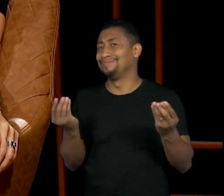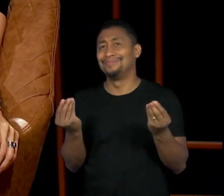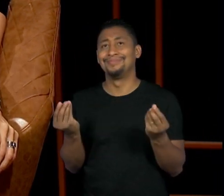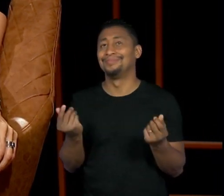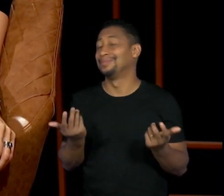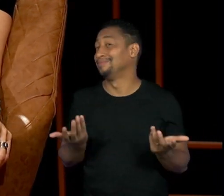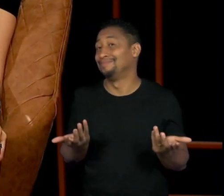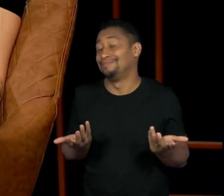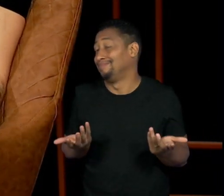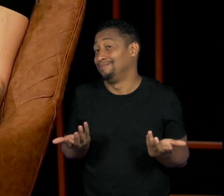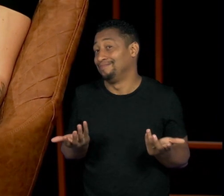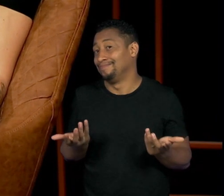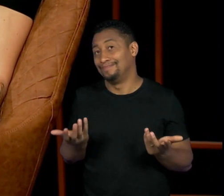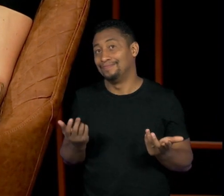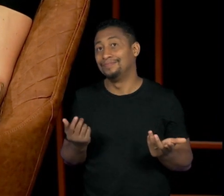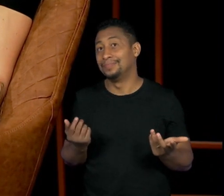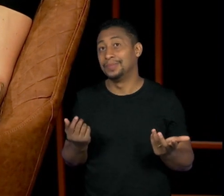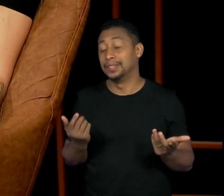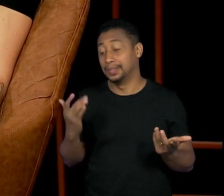Eu não sei se...